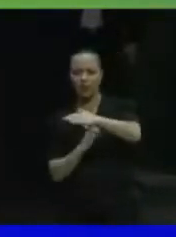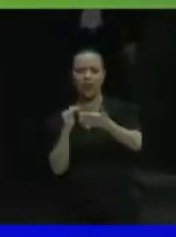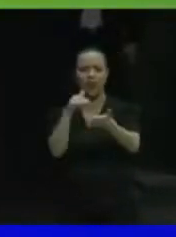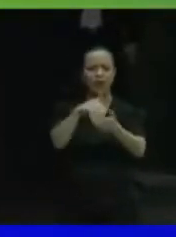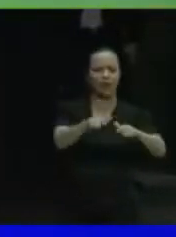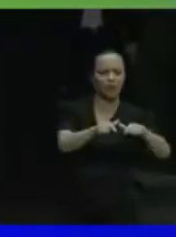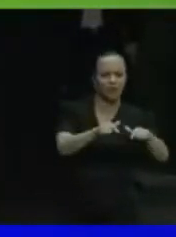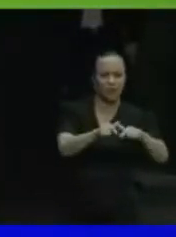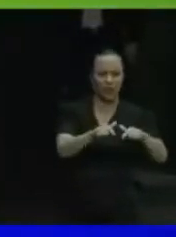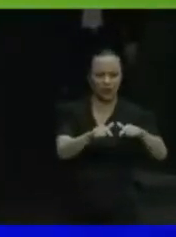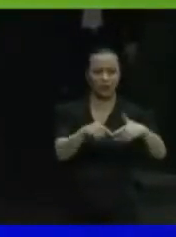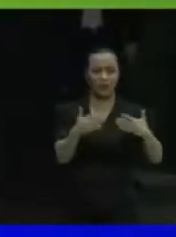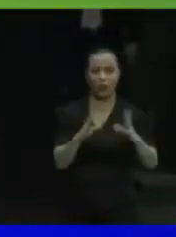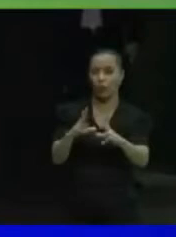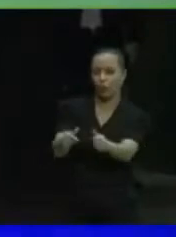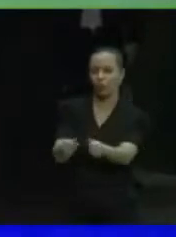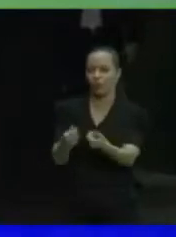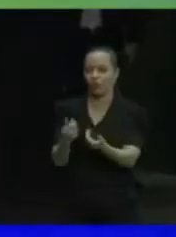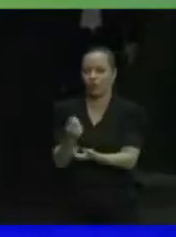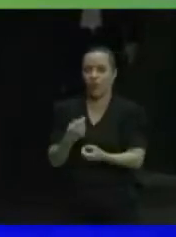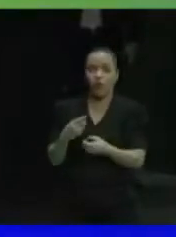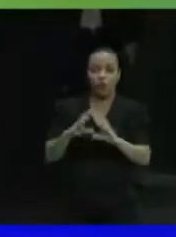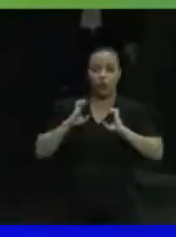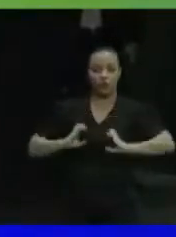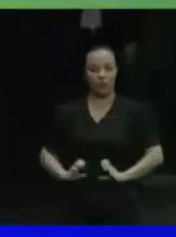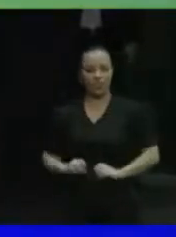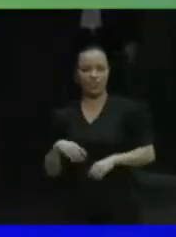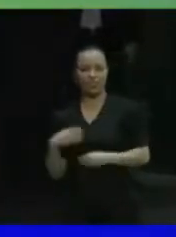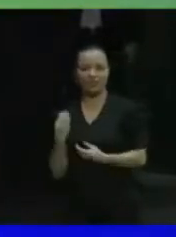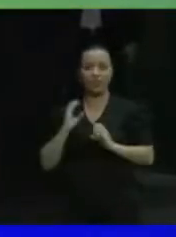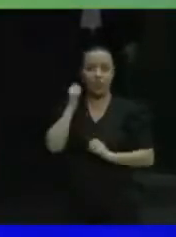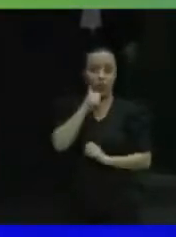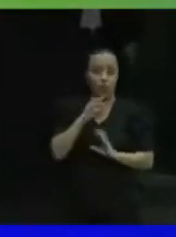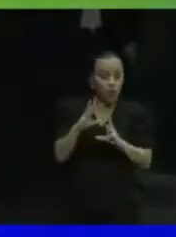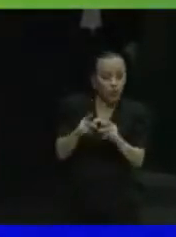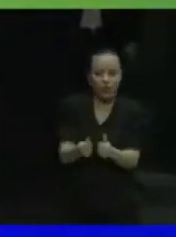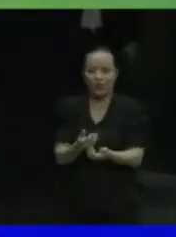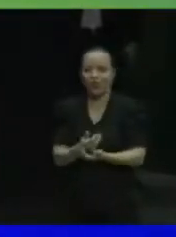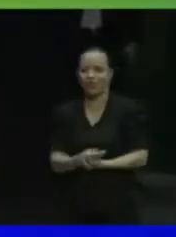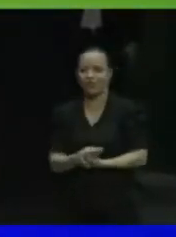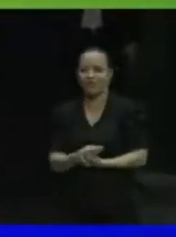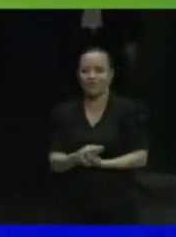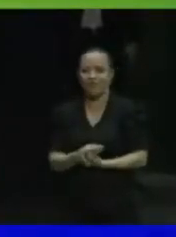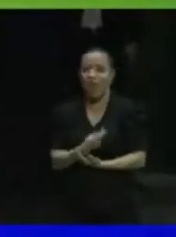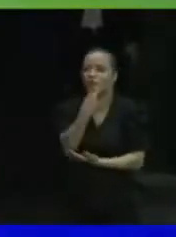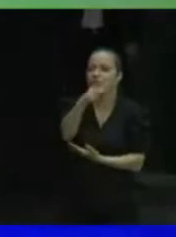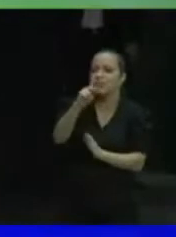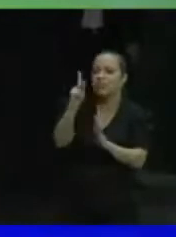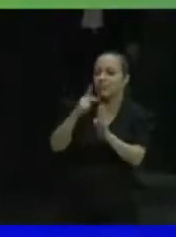trabalhador, por todo cidadão e cidadã brasileira. É o seu